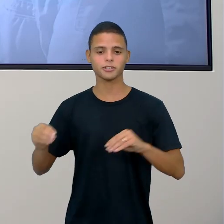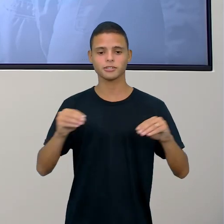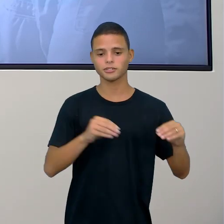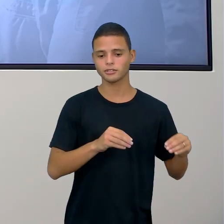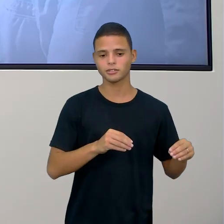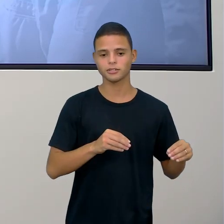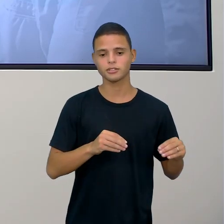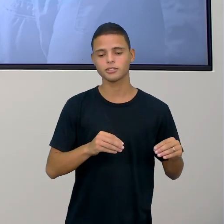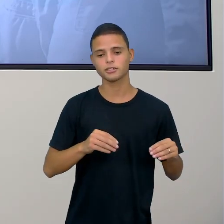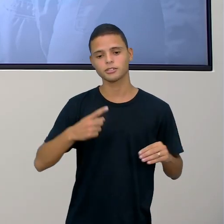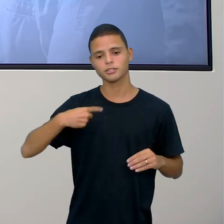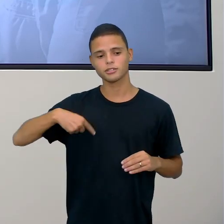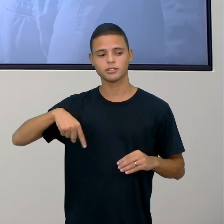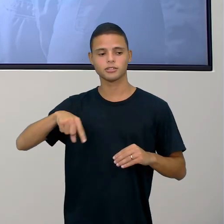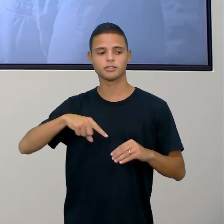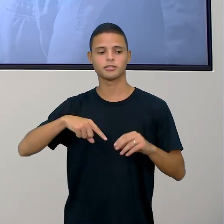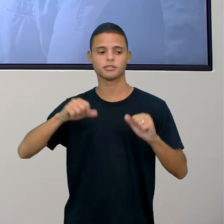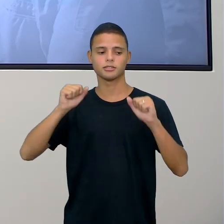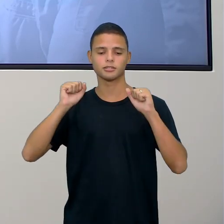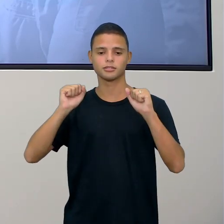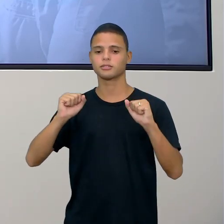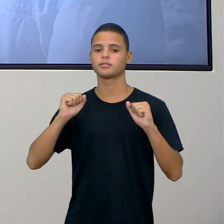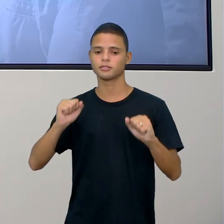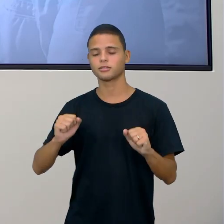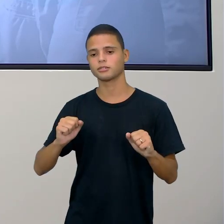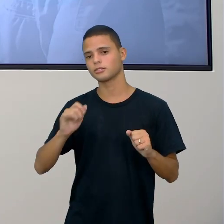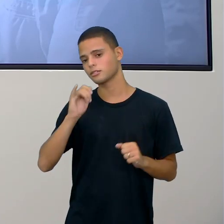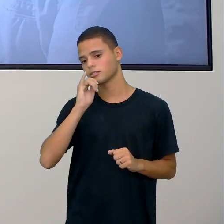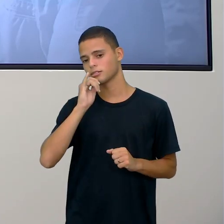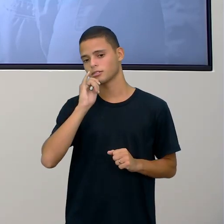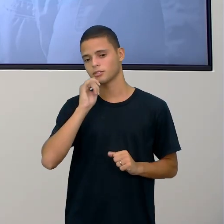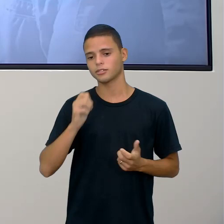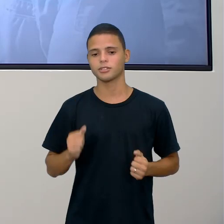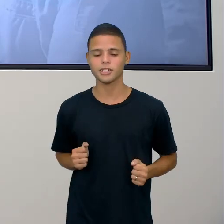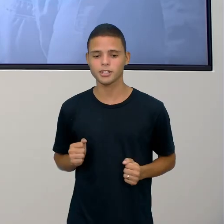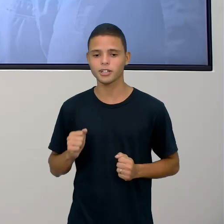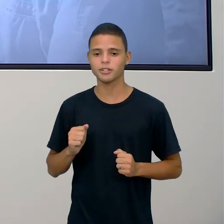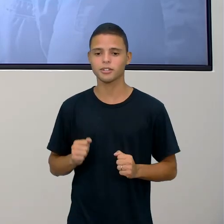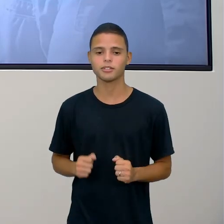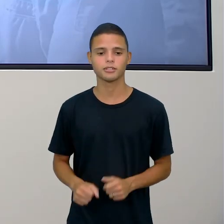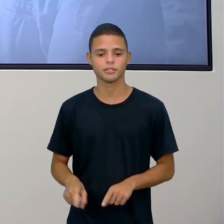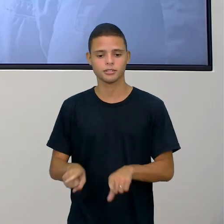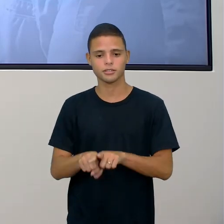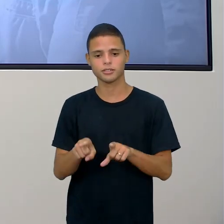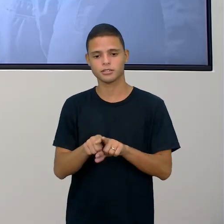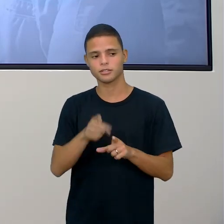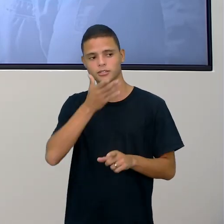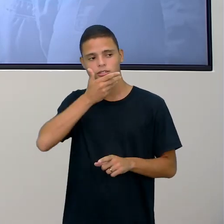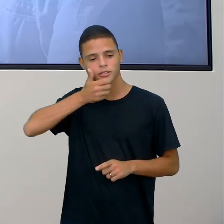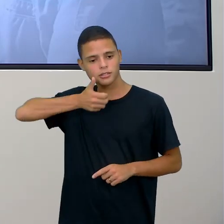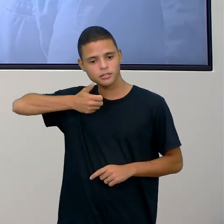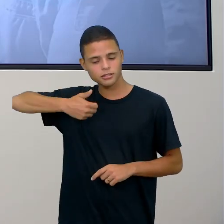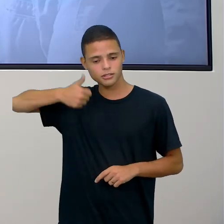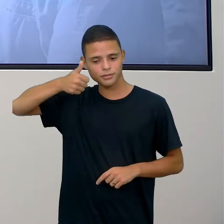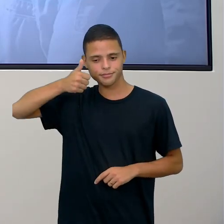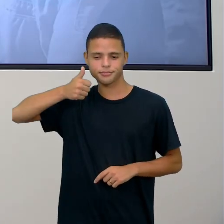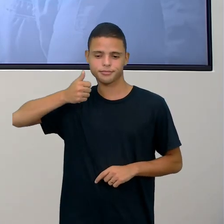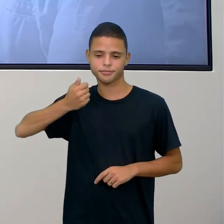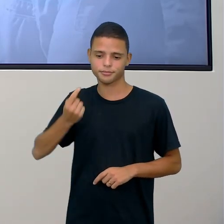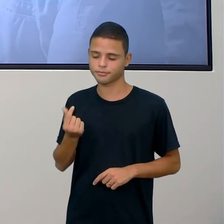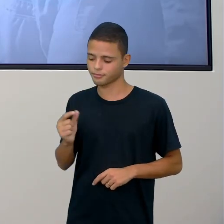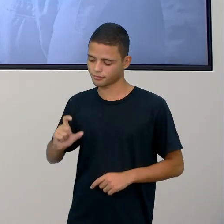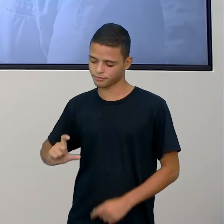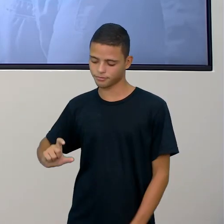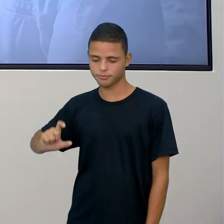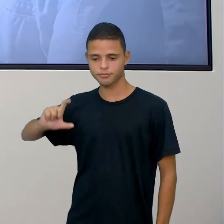pode pensar no sentido inverso, que é, por exemplo, de ter uma melhora no poder aquisitivo. As pessoas elas